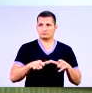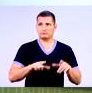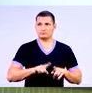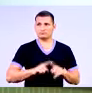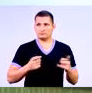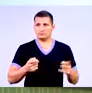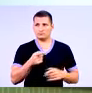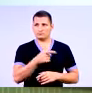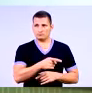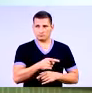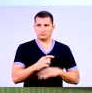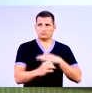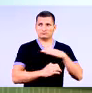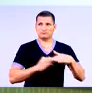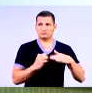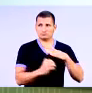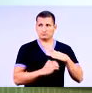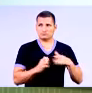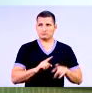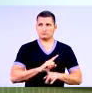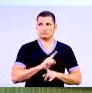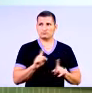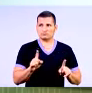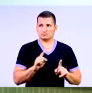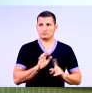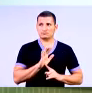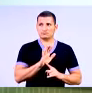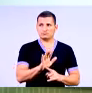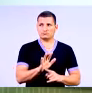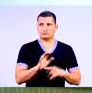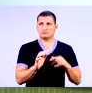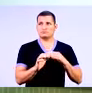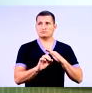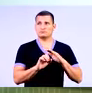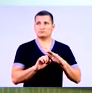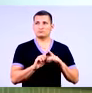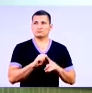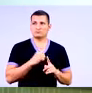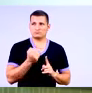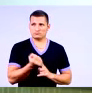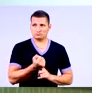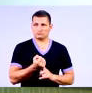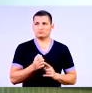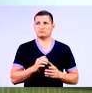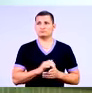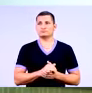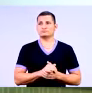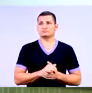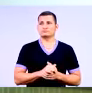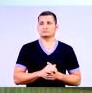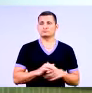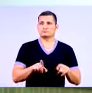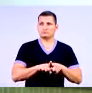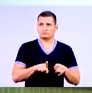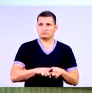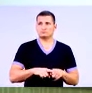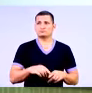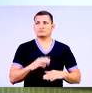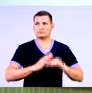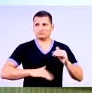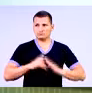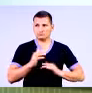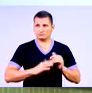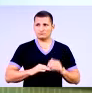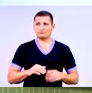agindo, né, está tendo uma conduta antiética. Da mesma forma, em relação aos seus profissionais. Já a